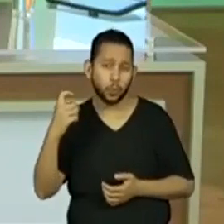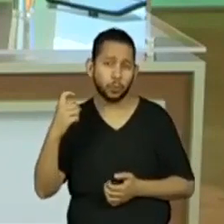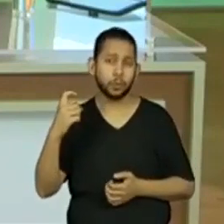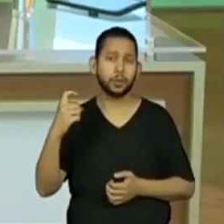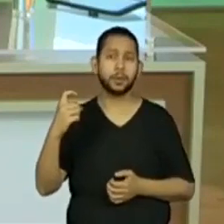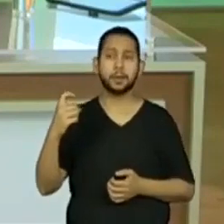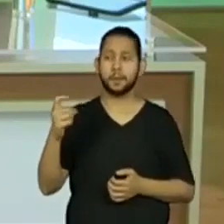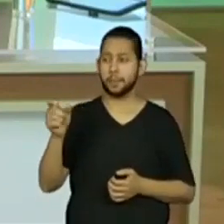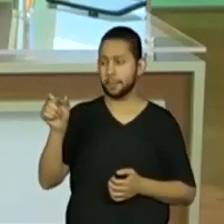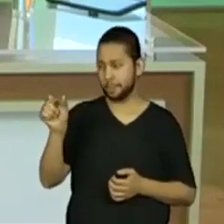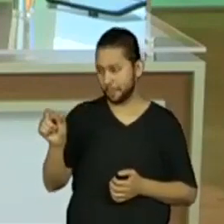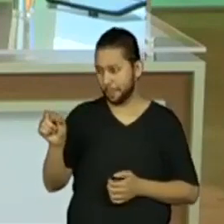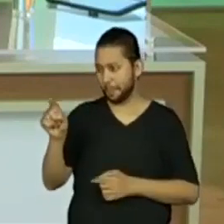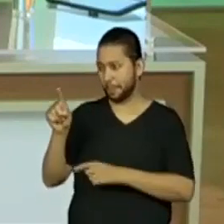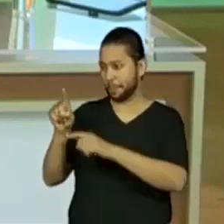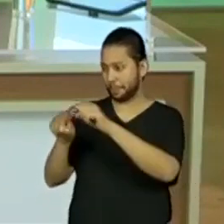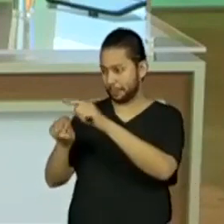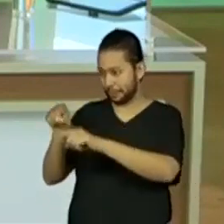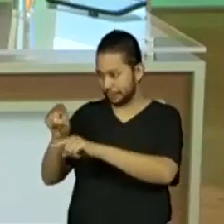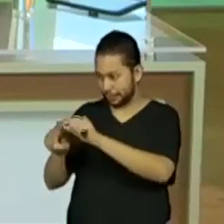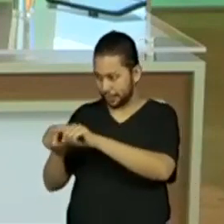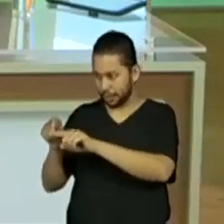pelo mesmo material